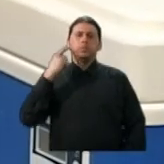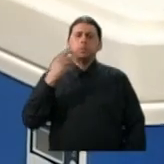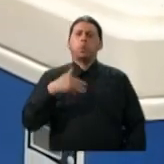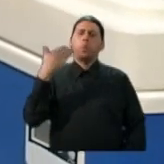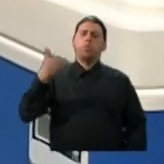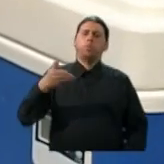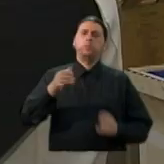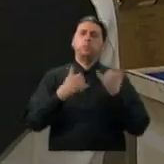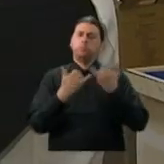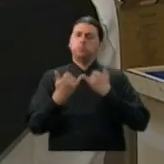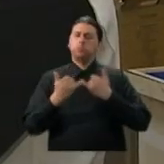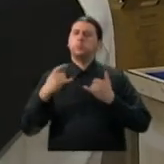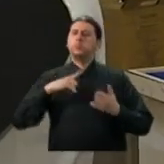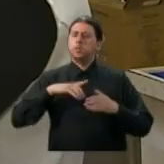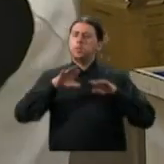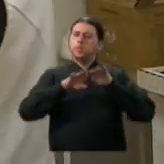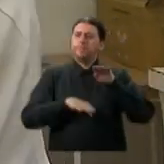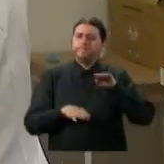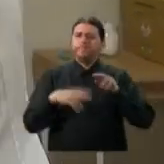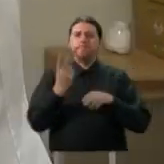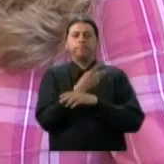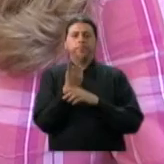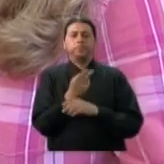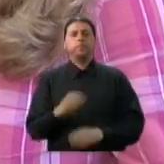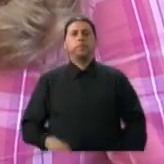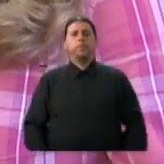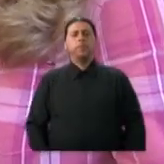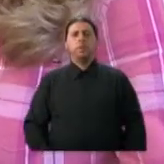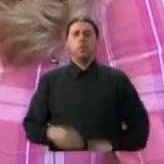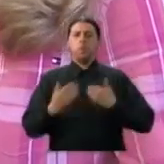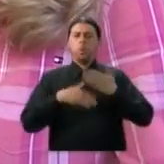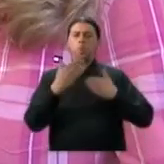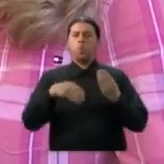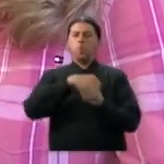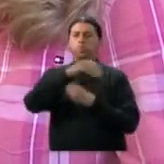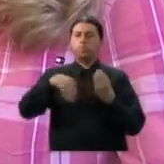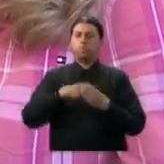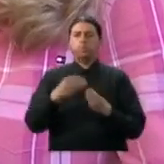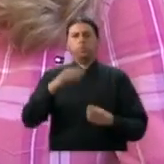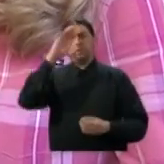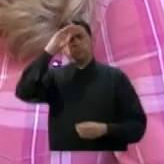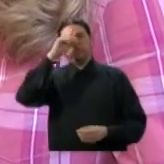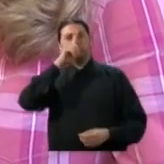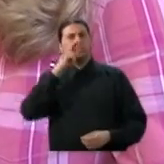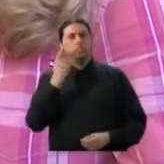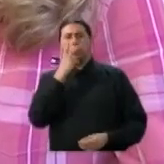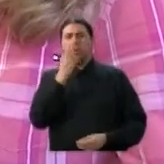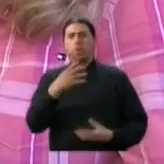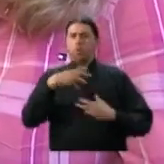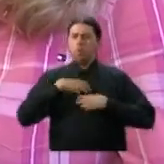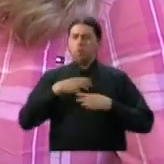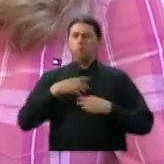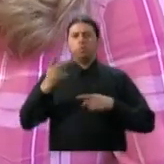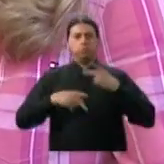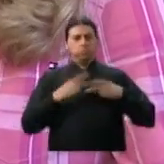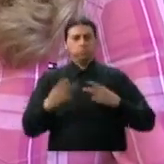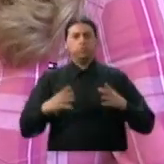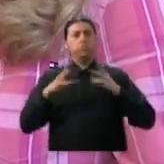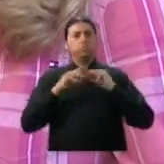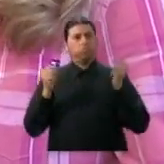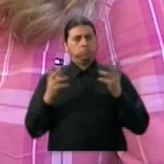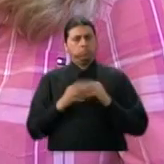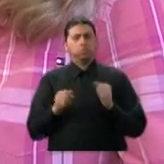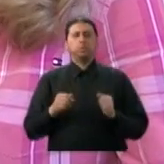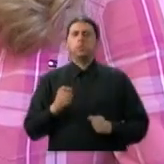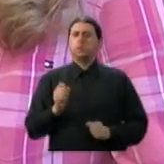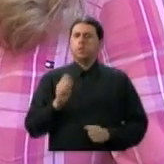é outro exemplo que tem baixa procura. Então, quando circula o vírus da febre amarela, da mesma forma, a população se